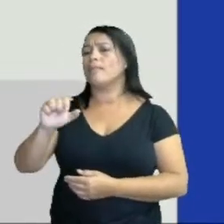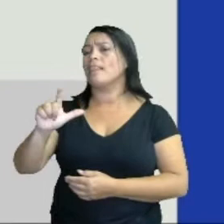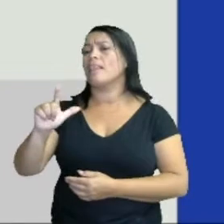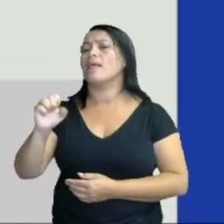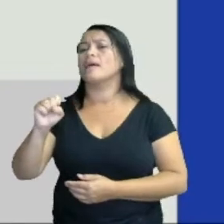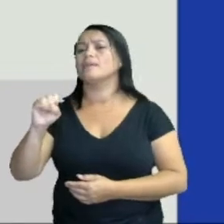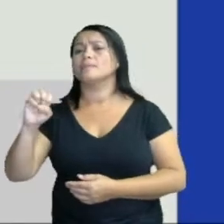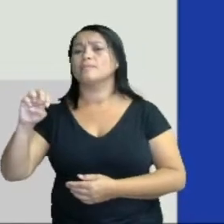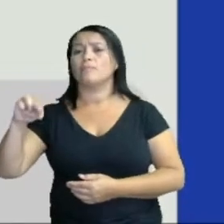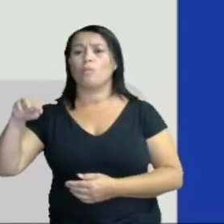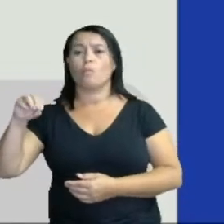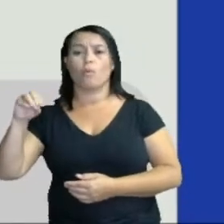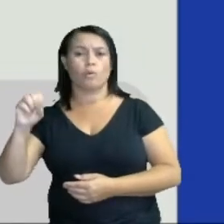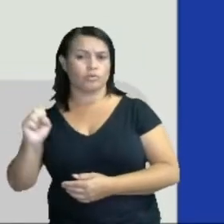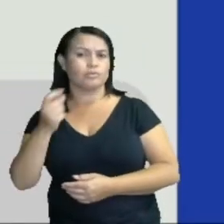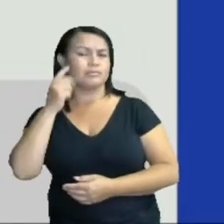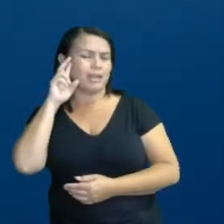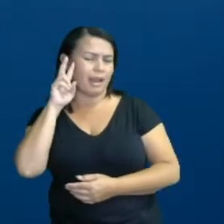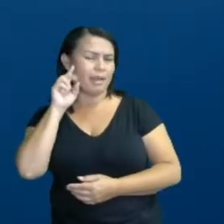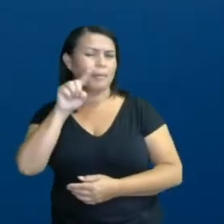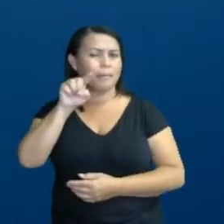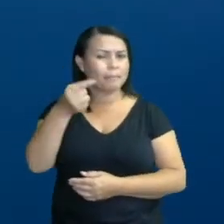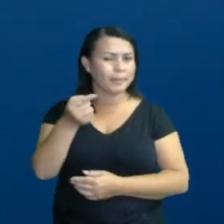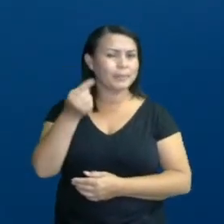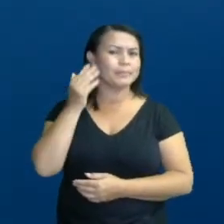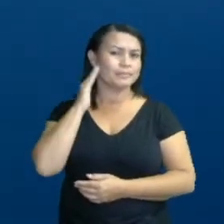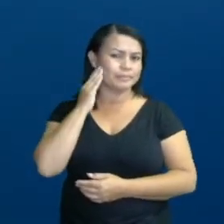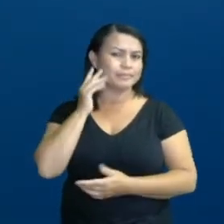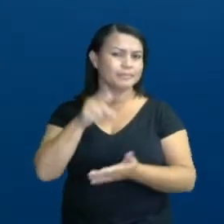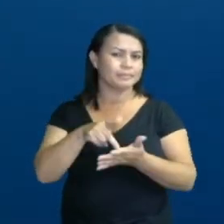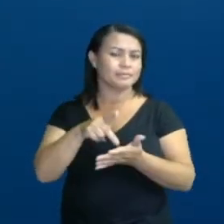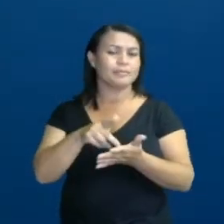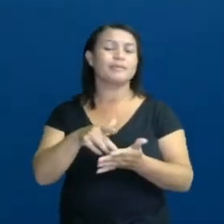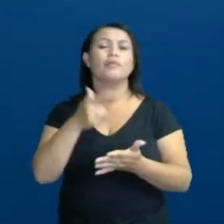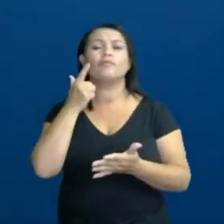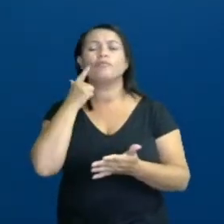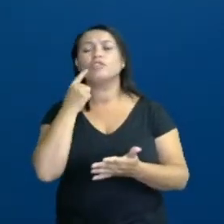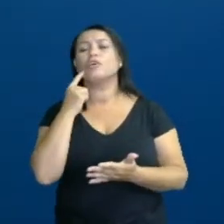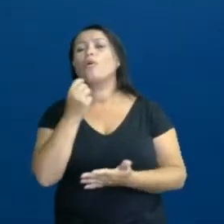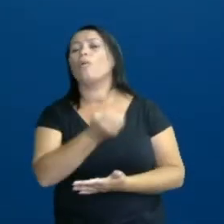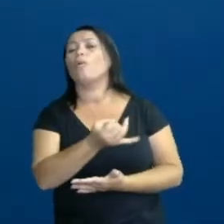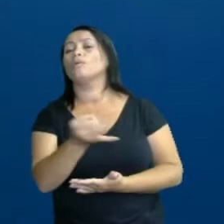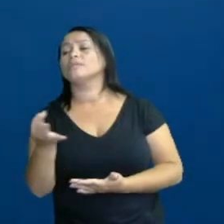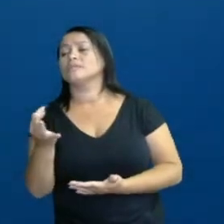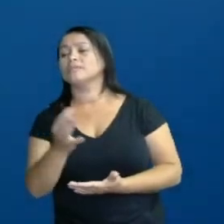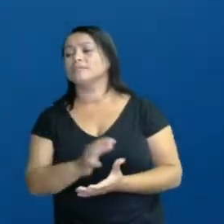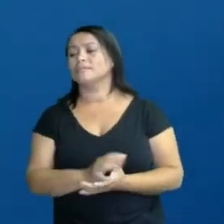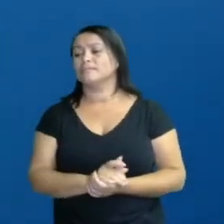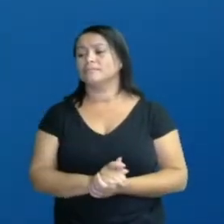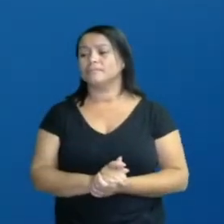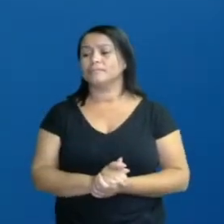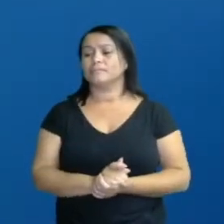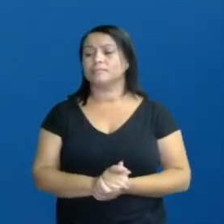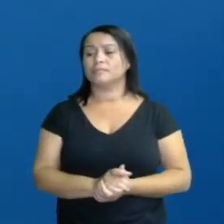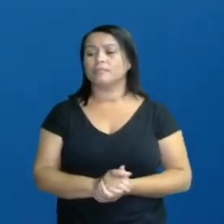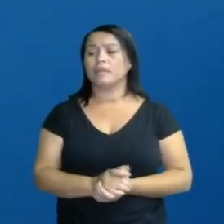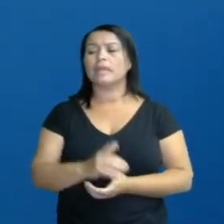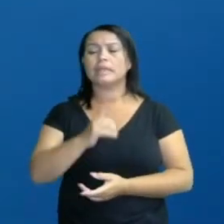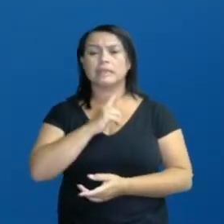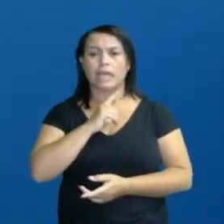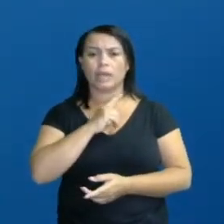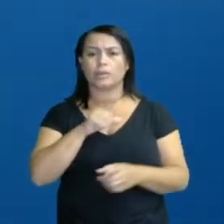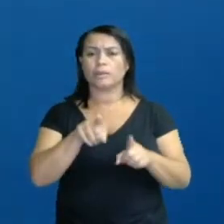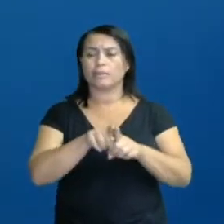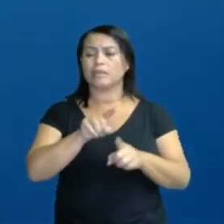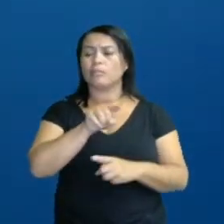quem? Já me lembra 1000, não é isso? Então, eu conto o seguinte aqui com vocês. Aqui, eu tenho,